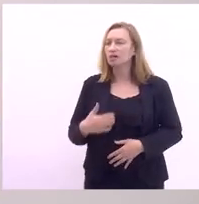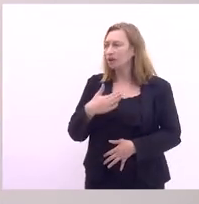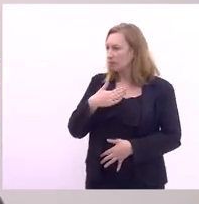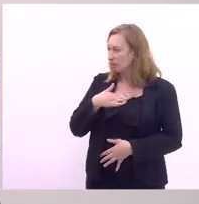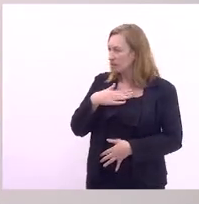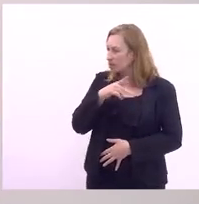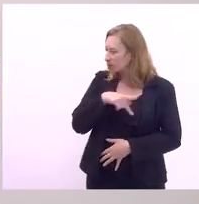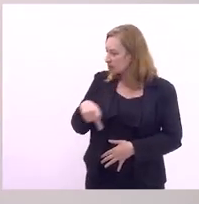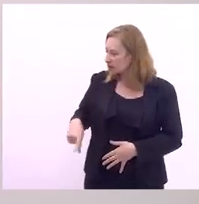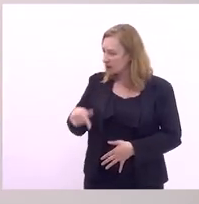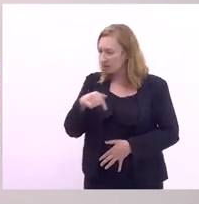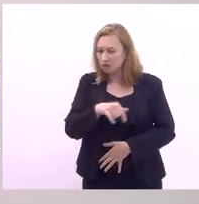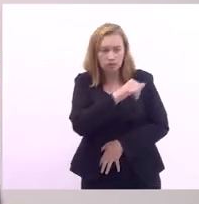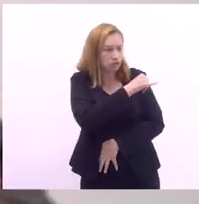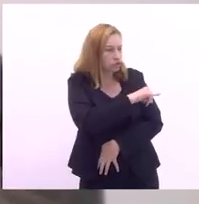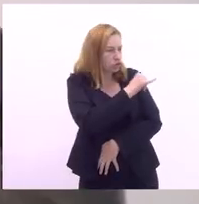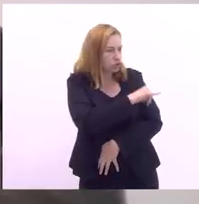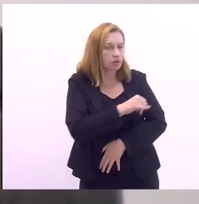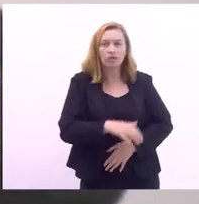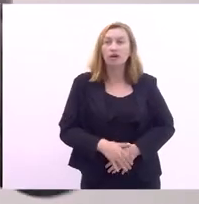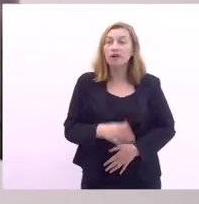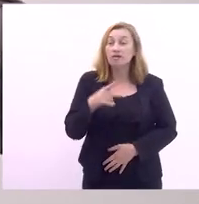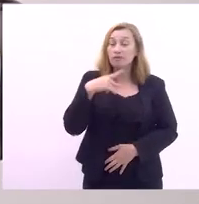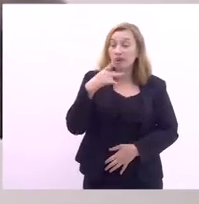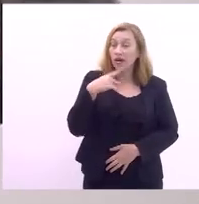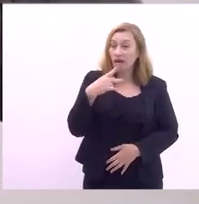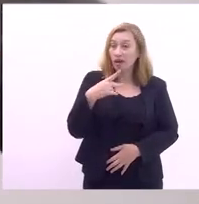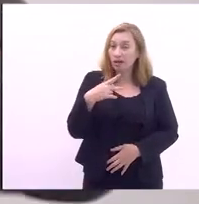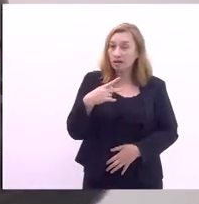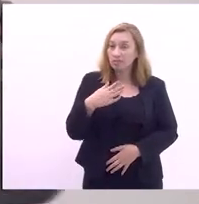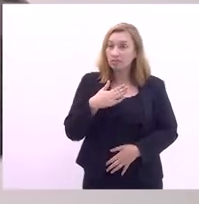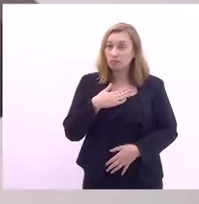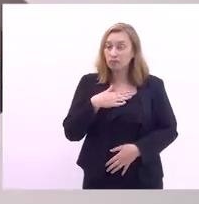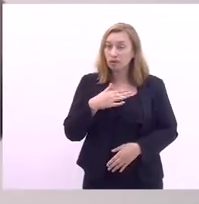presidência aqui no Rio de Janeiro. Dizer que, em decorrência do meu